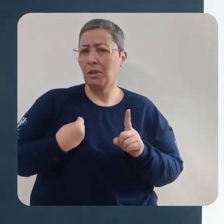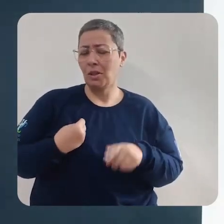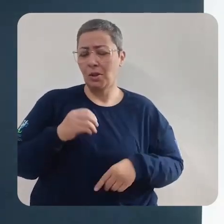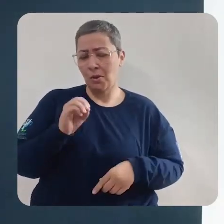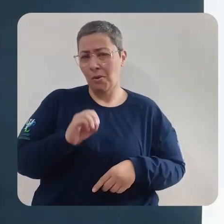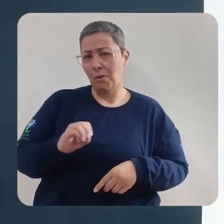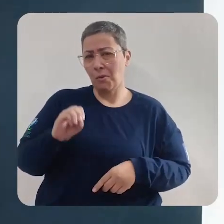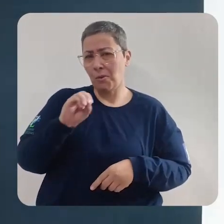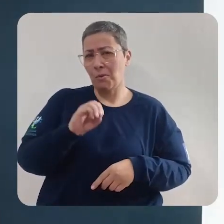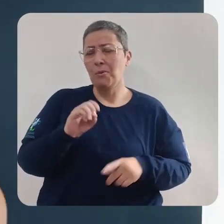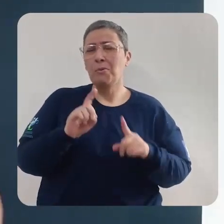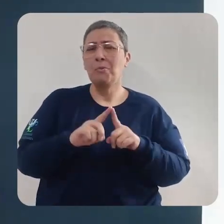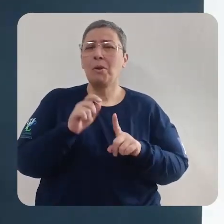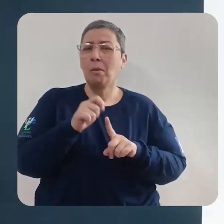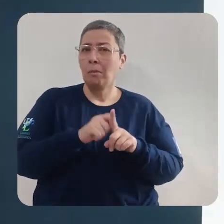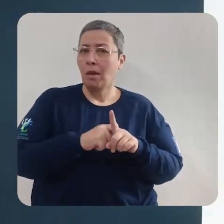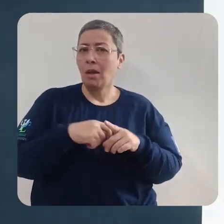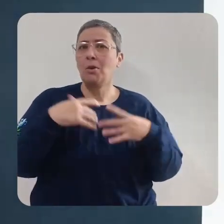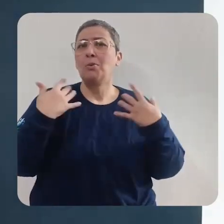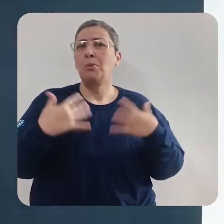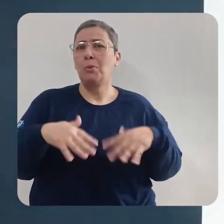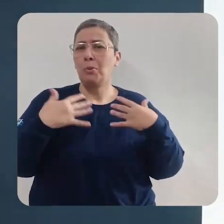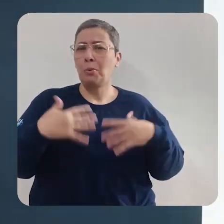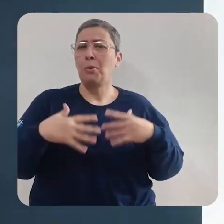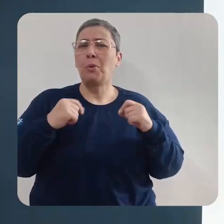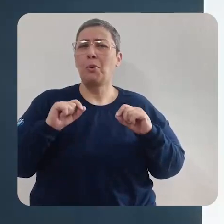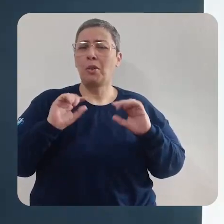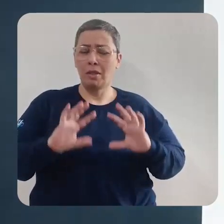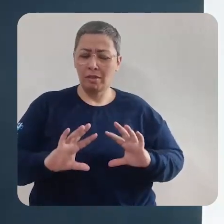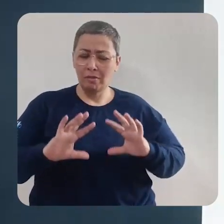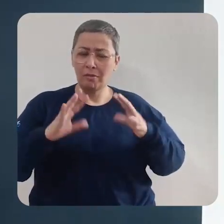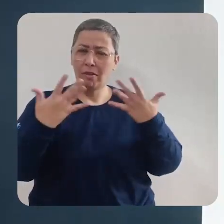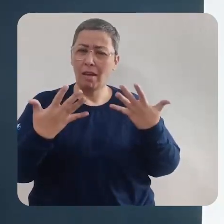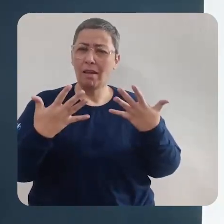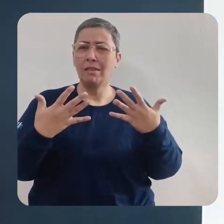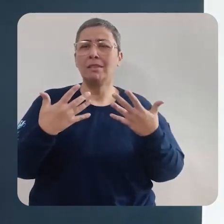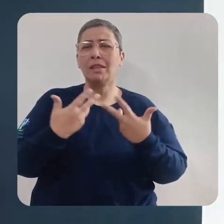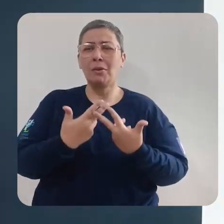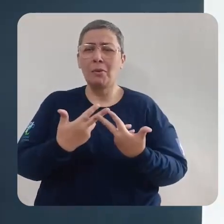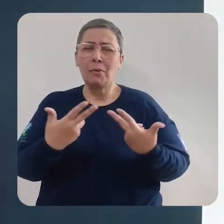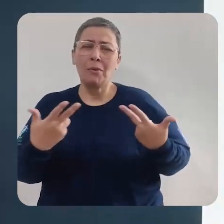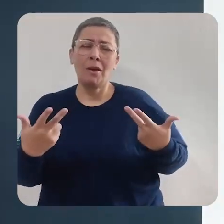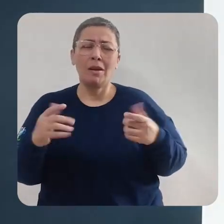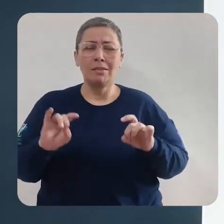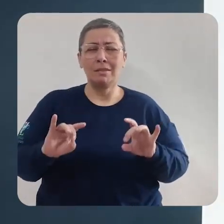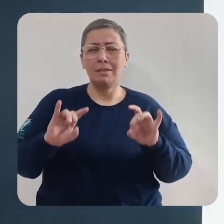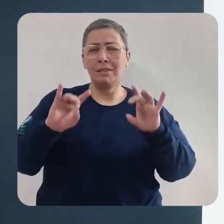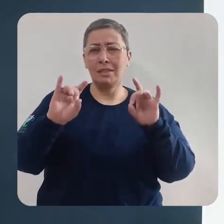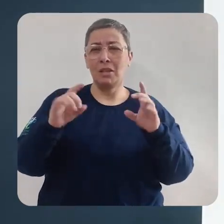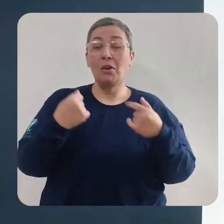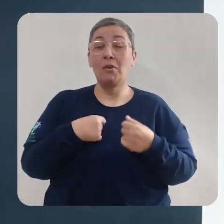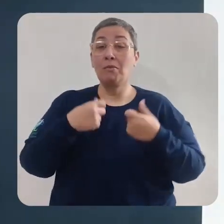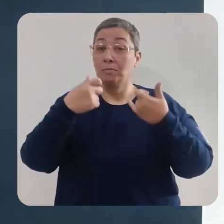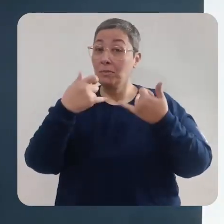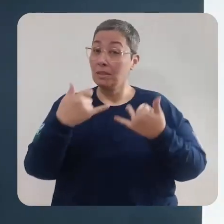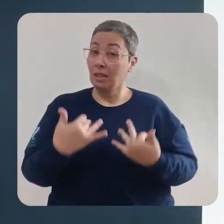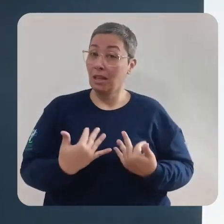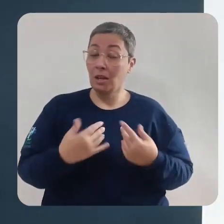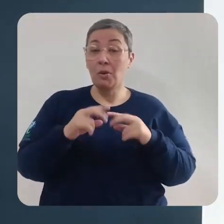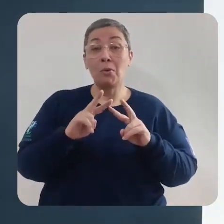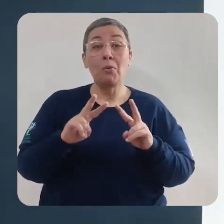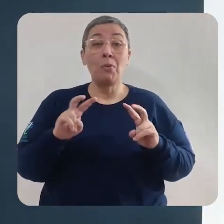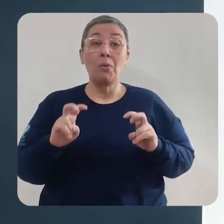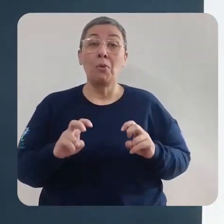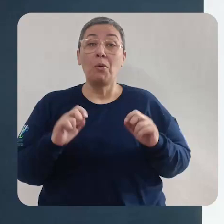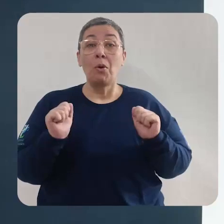este mês em que nós estamos. October. Esse mês tem um monte de celebrações e comemorações muito especiais.